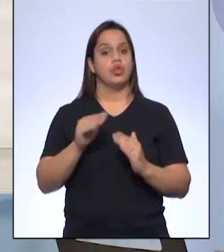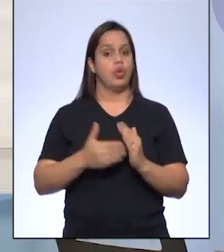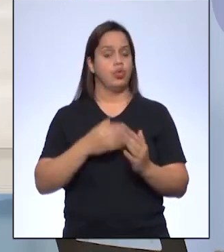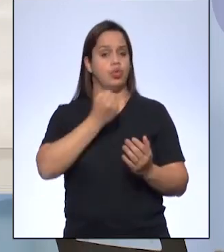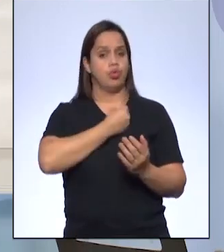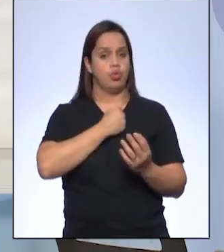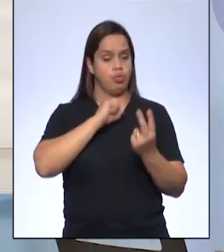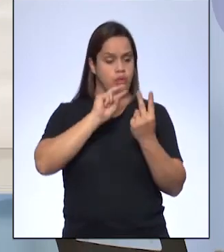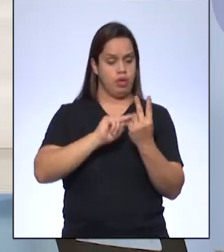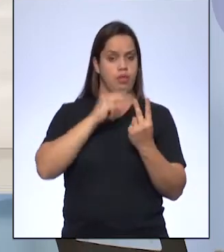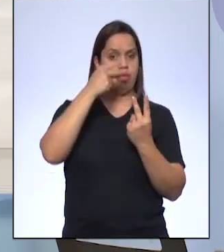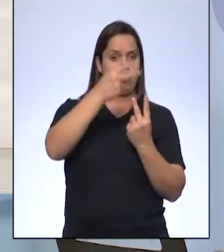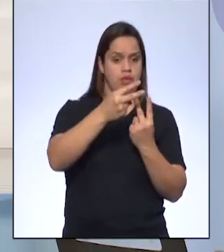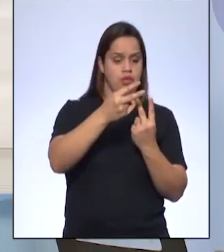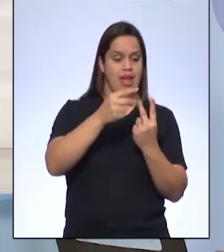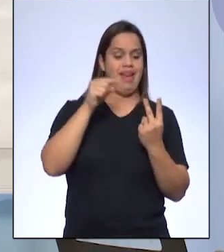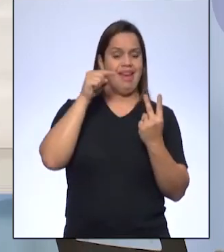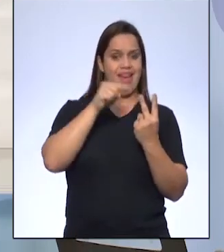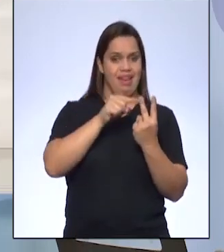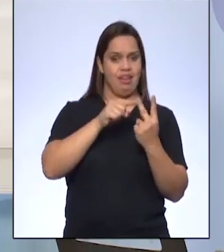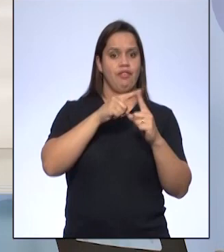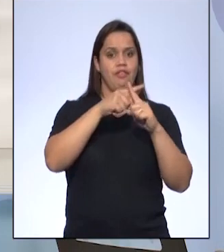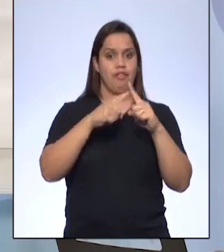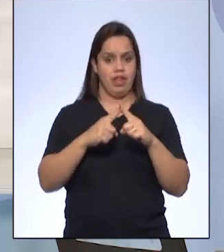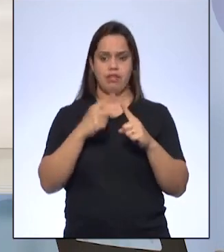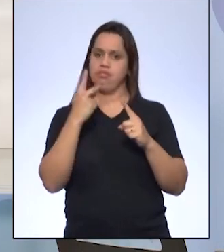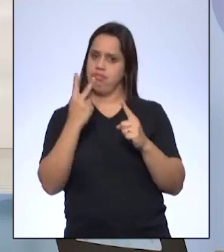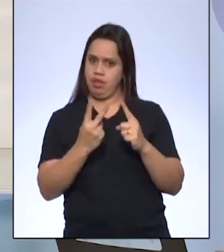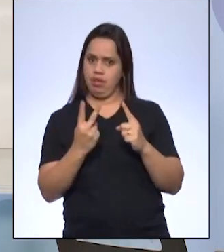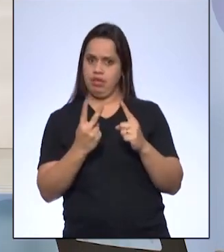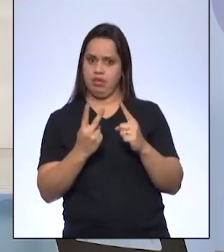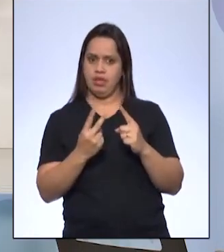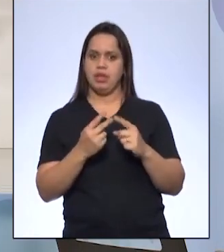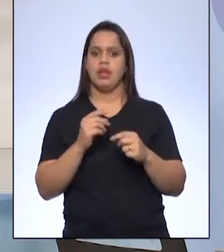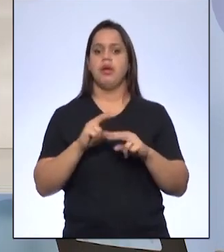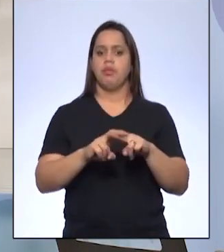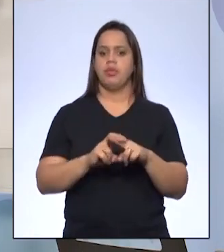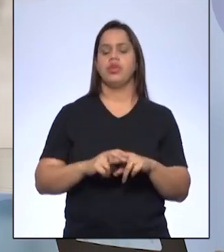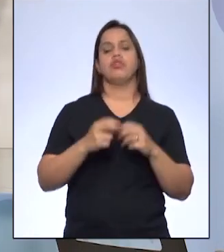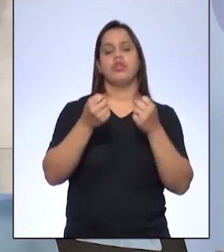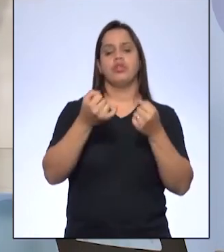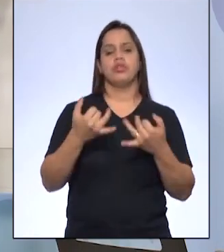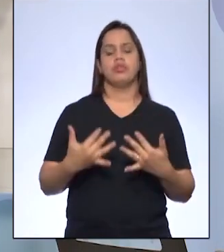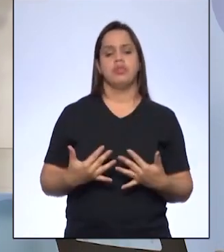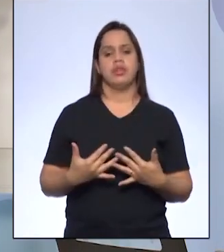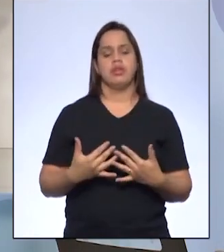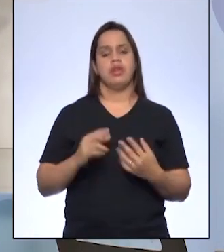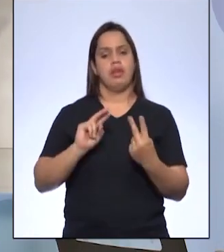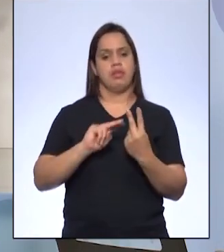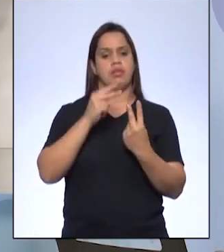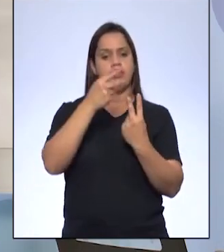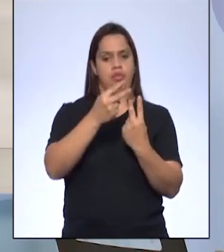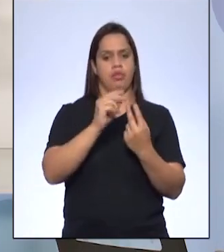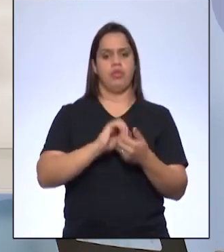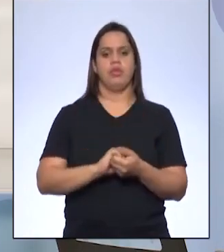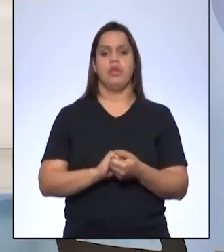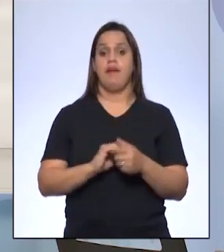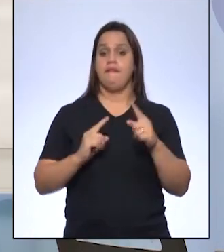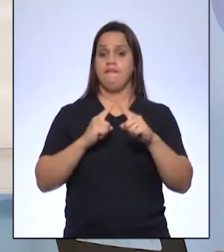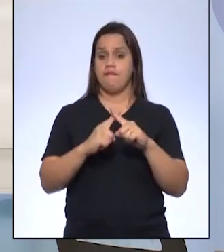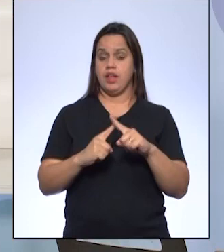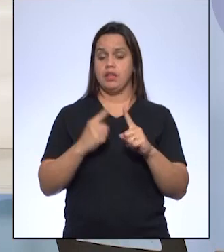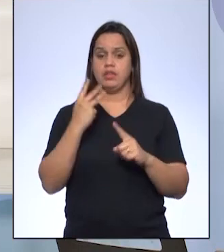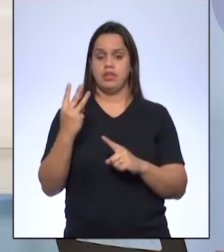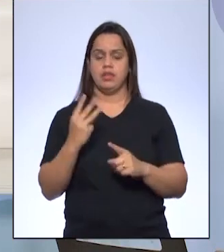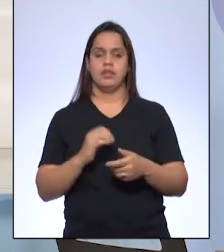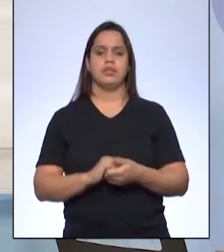quadrado é ele vezes ele mesmo. Por isso que eu escrevi na forma de potência. Vezes